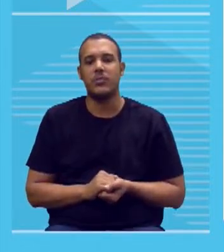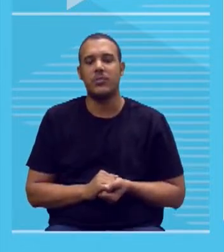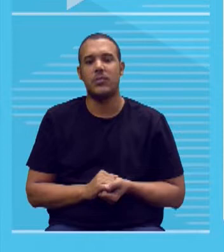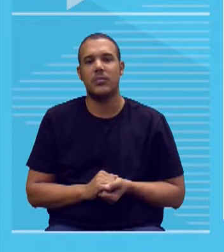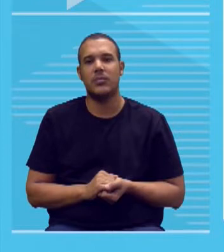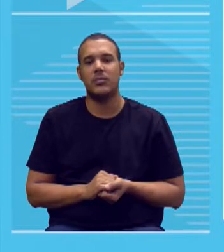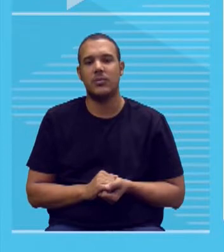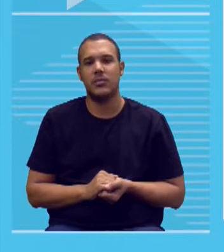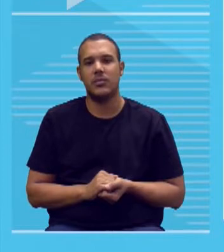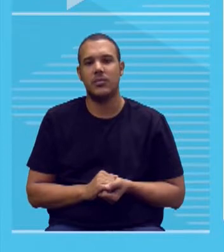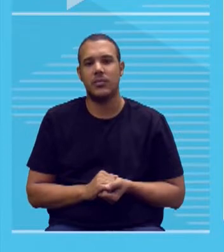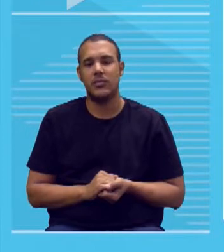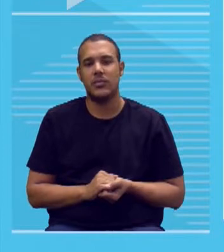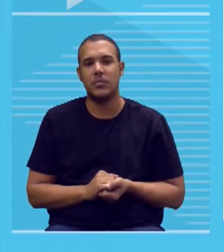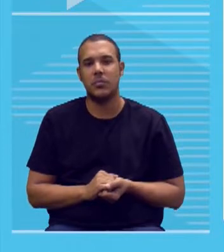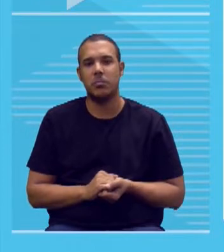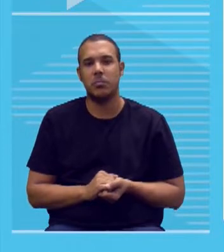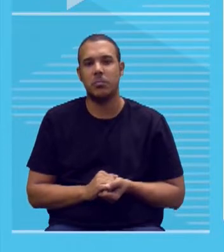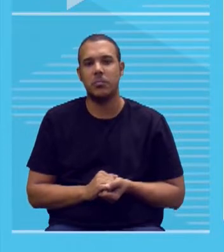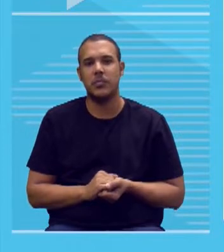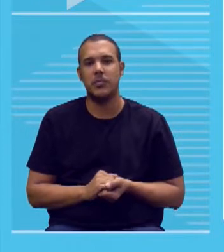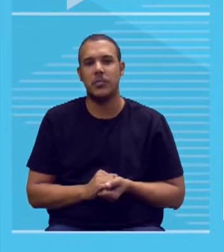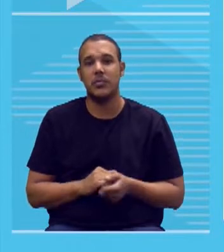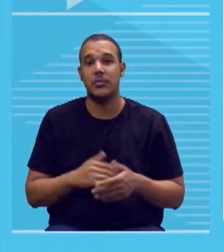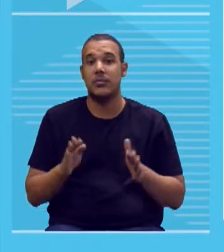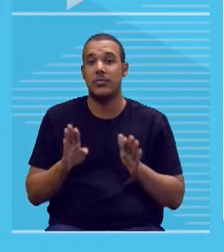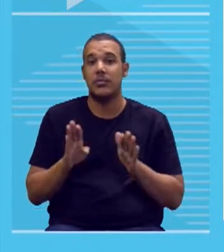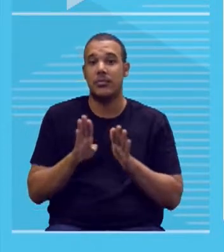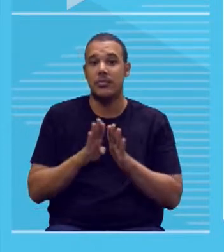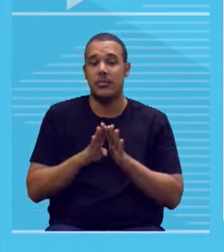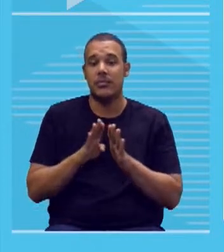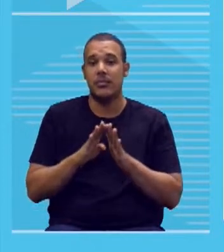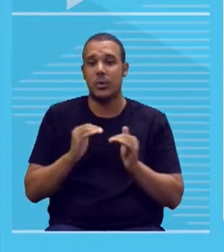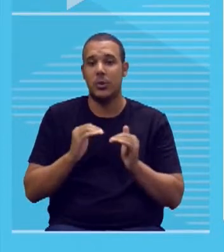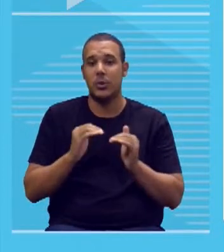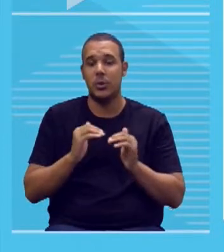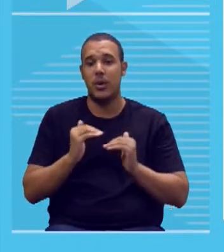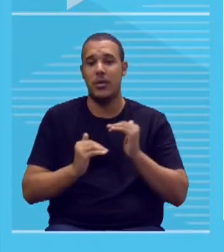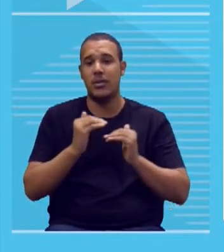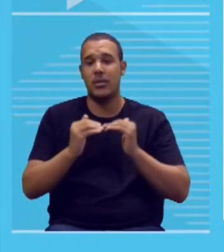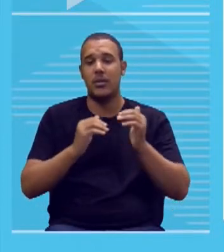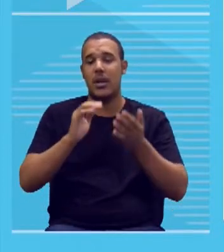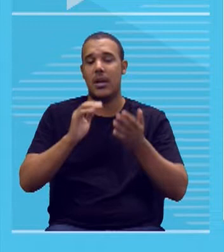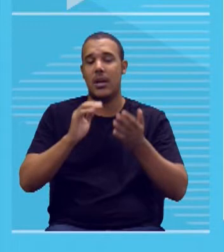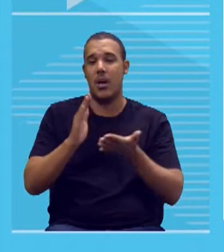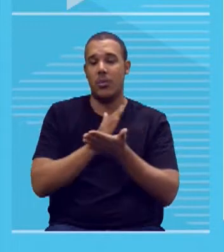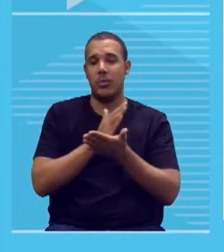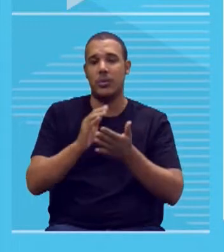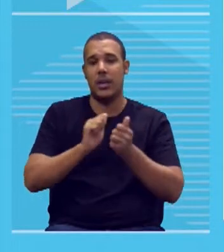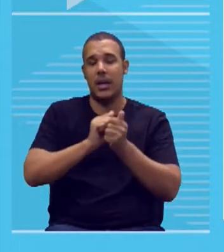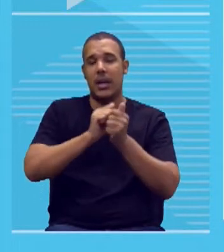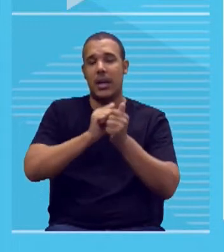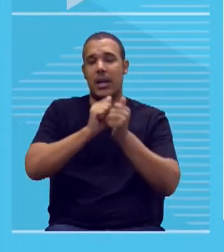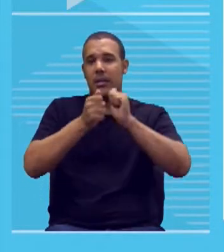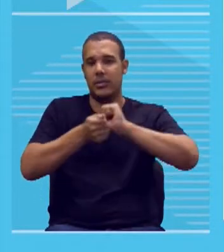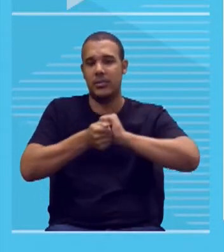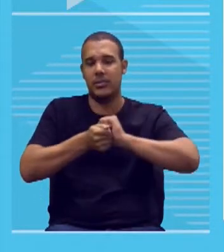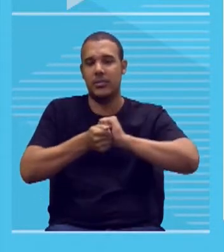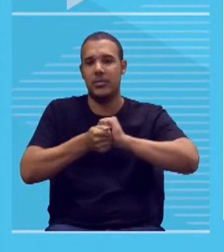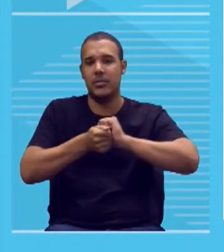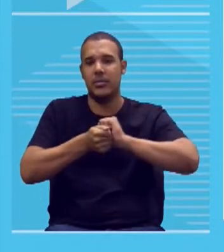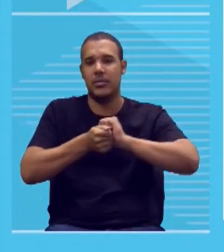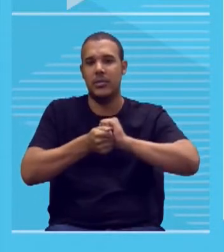é um obviamente segundo seleções adaptações e